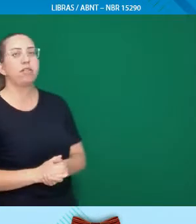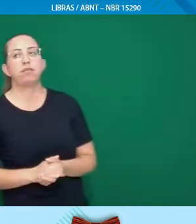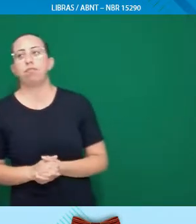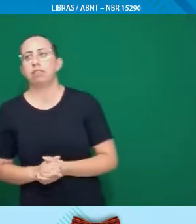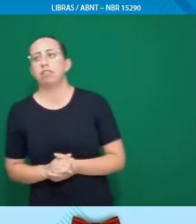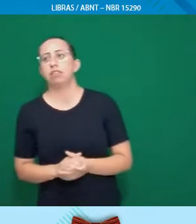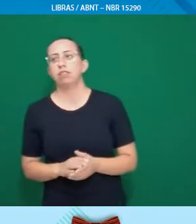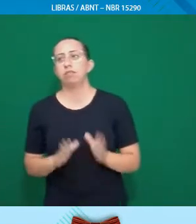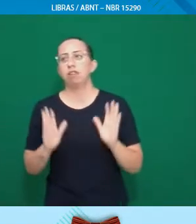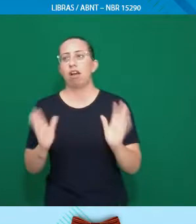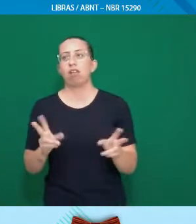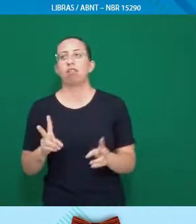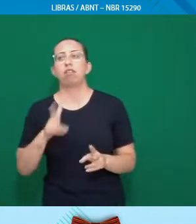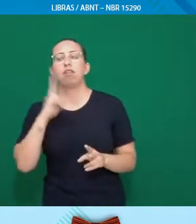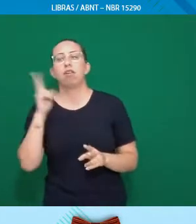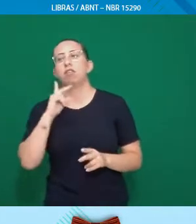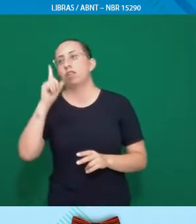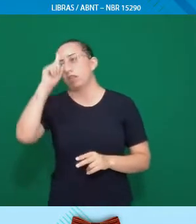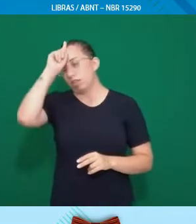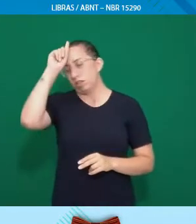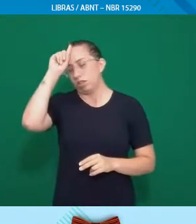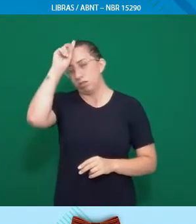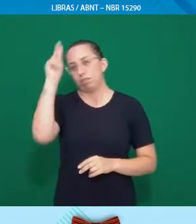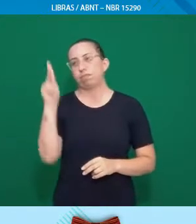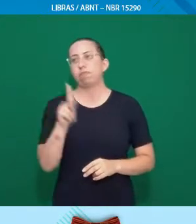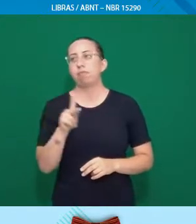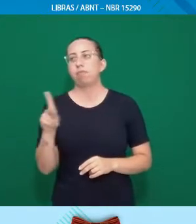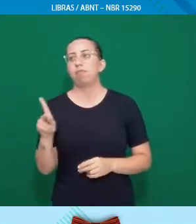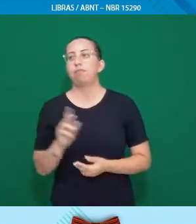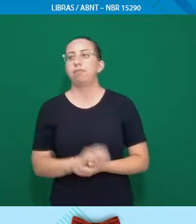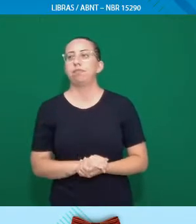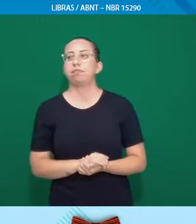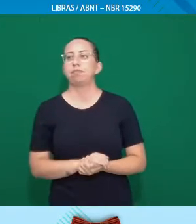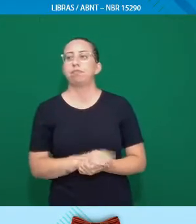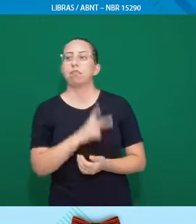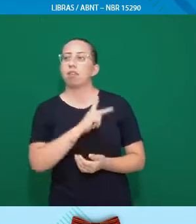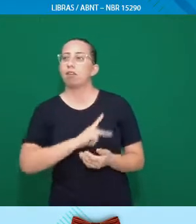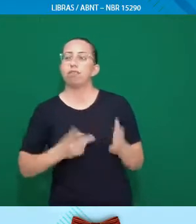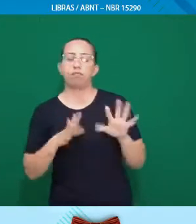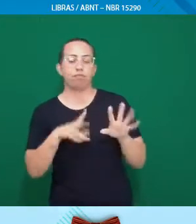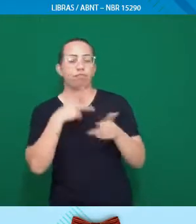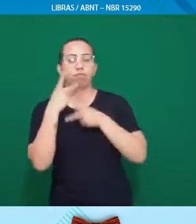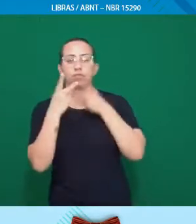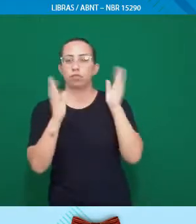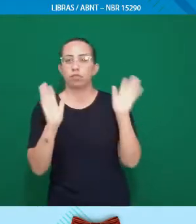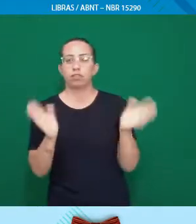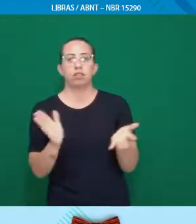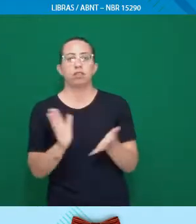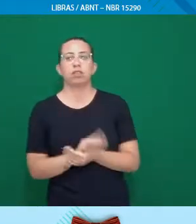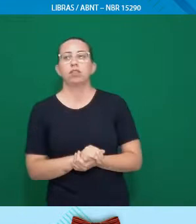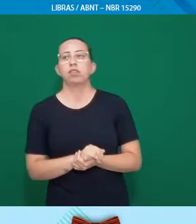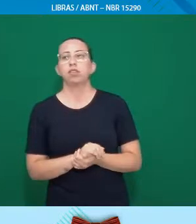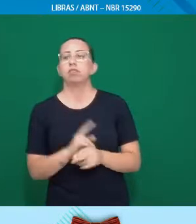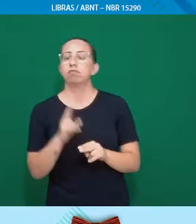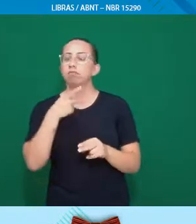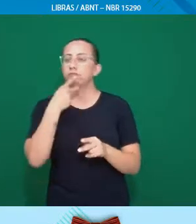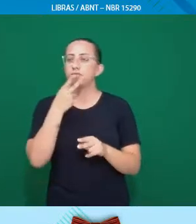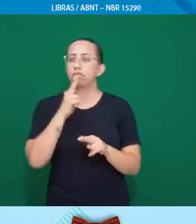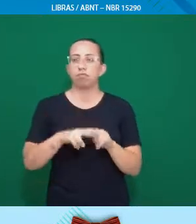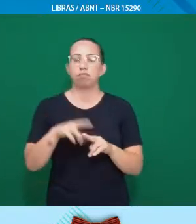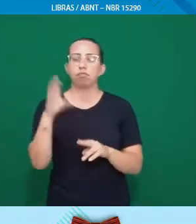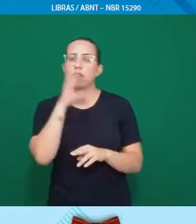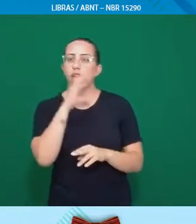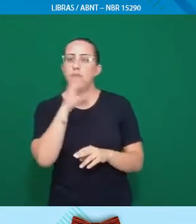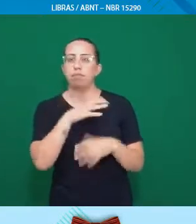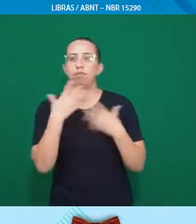a massa palavras seu vereador claudiomiro da Silva bancada do PP senhor presidente não vou fazer os das tribunas vamos manifestar daqui mesmo